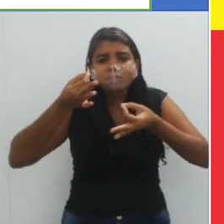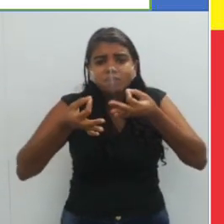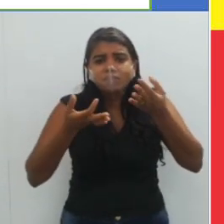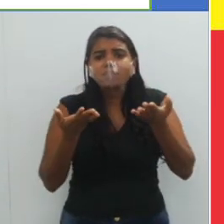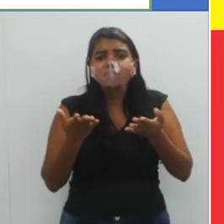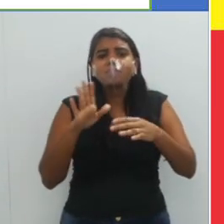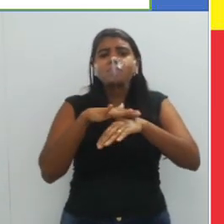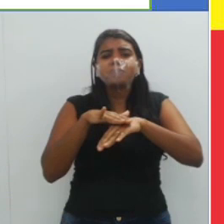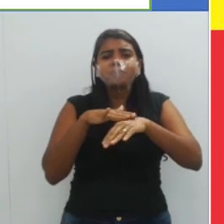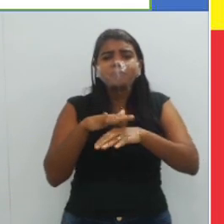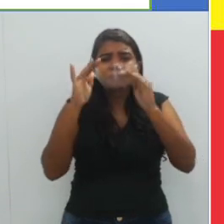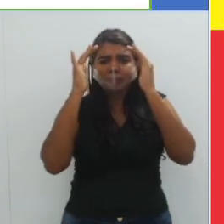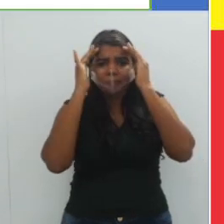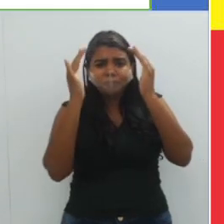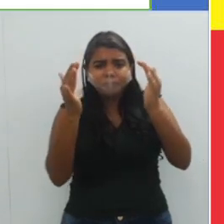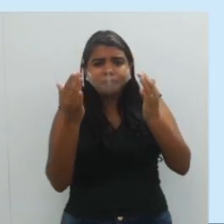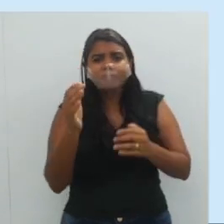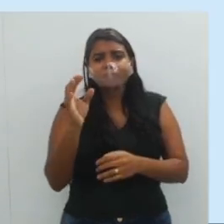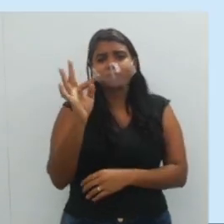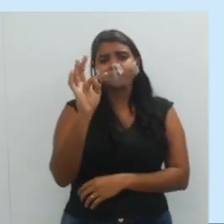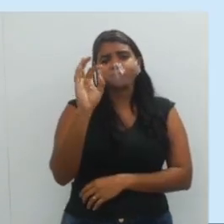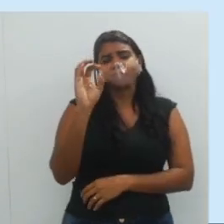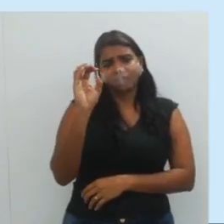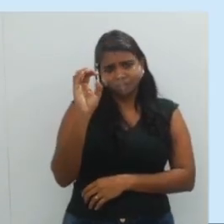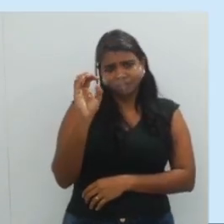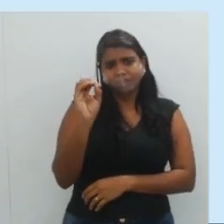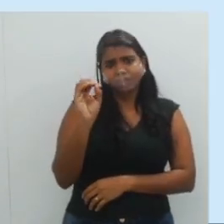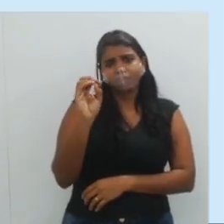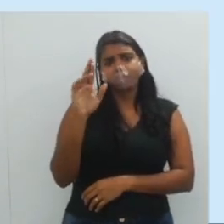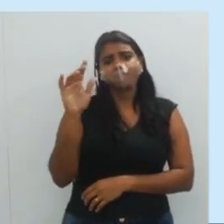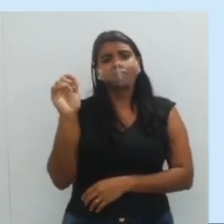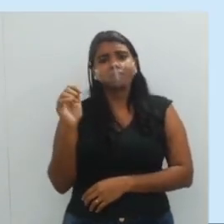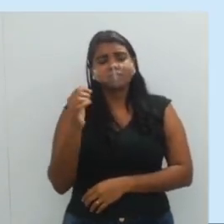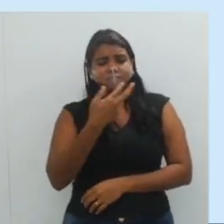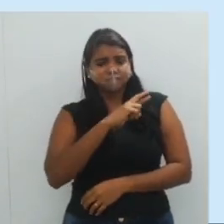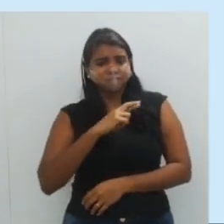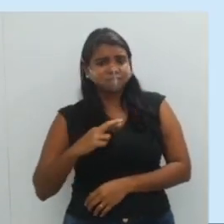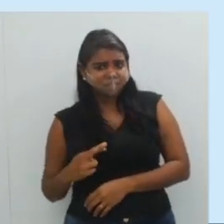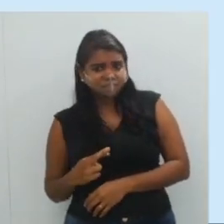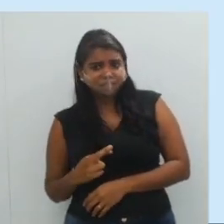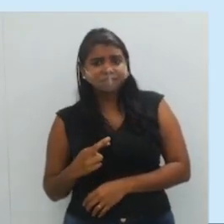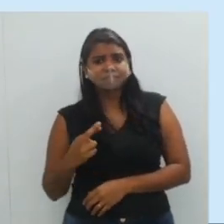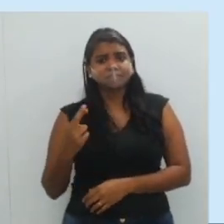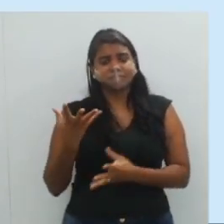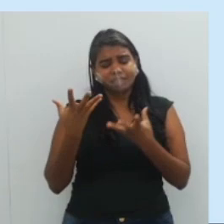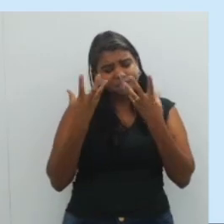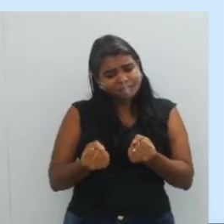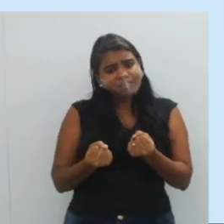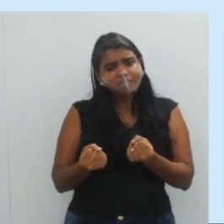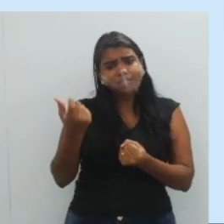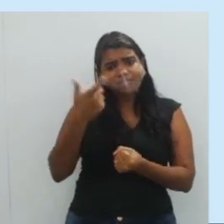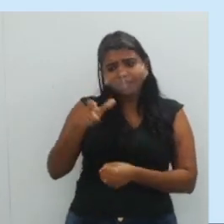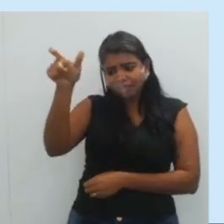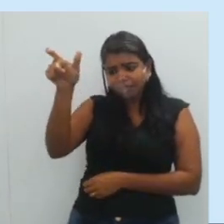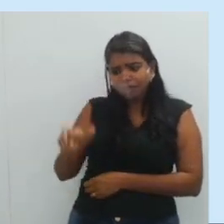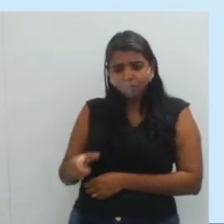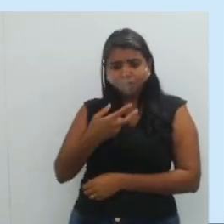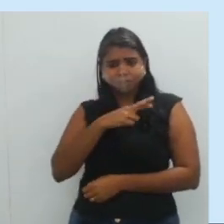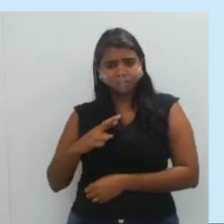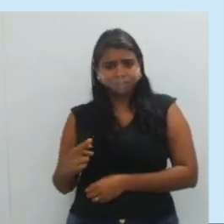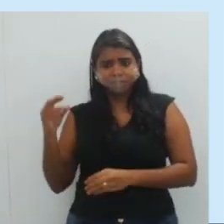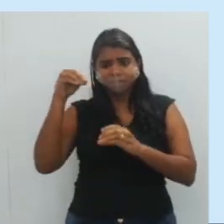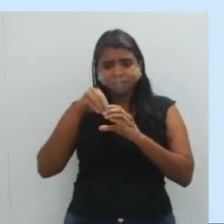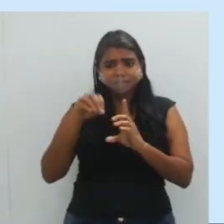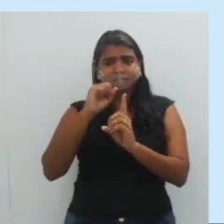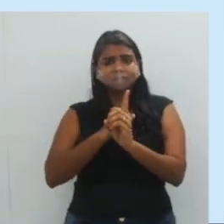sobre isso, vamos discutir sobre a tolerância religiosa. Vamos discutir sobre a tolerância, aceitar o outro dentro